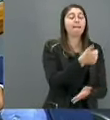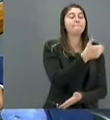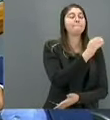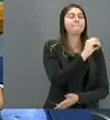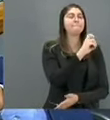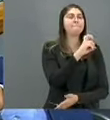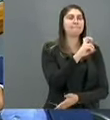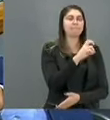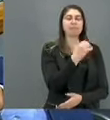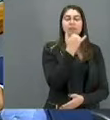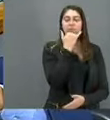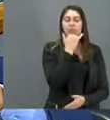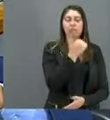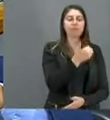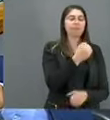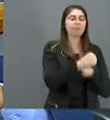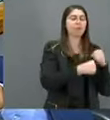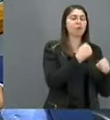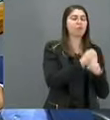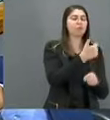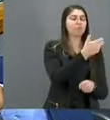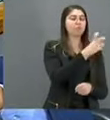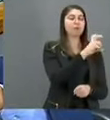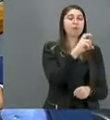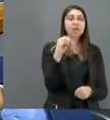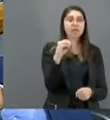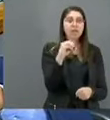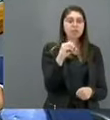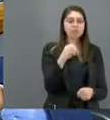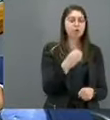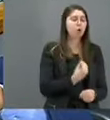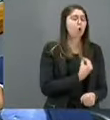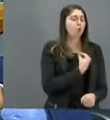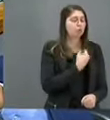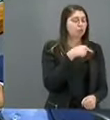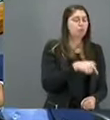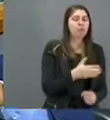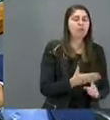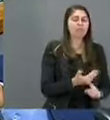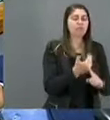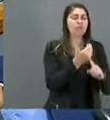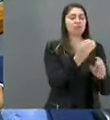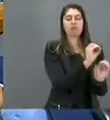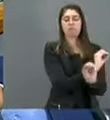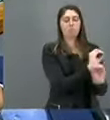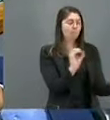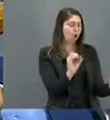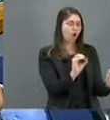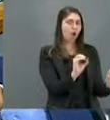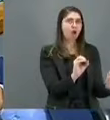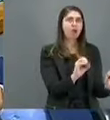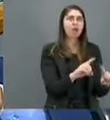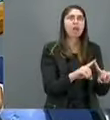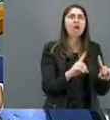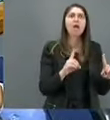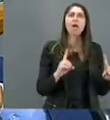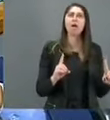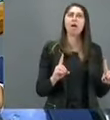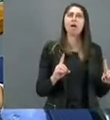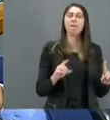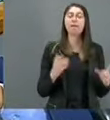1500 como pessoas que não dominam a ciência e a tecnologia, para que hoje, com